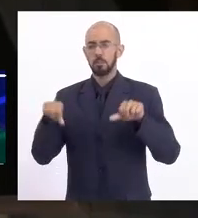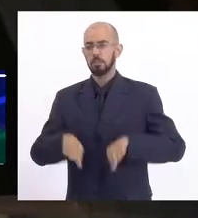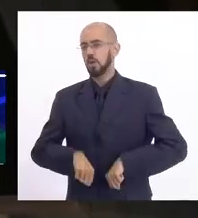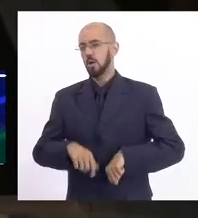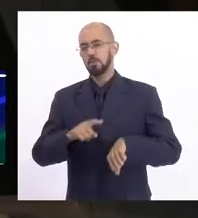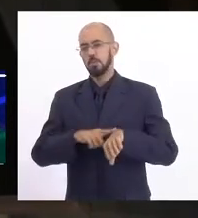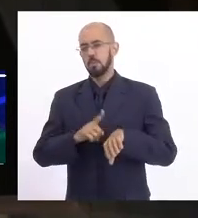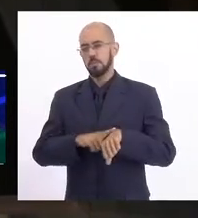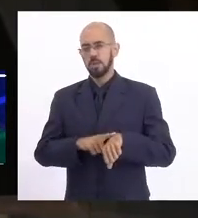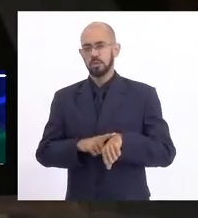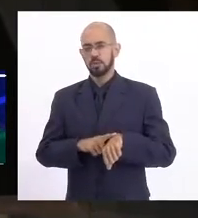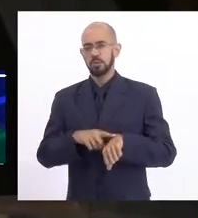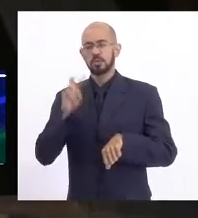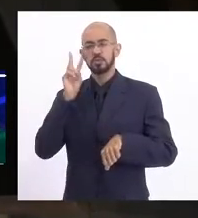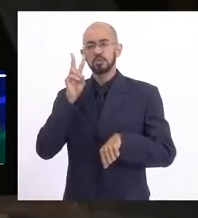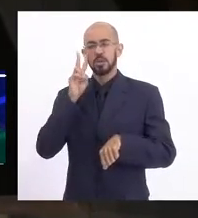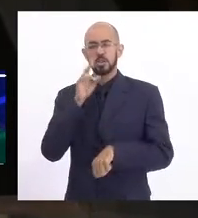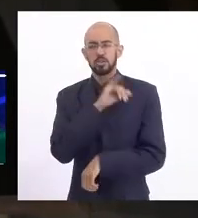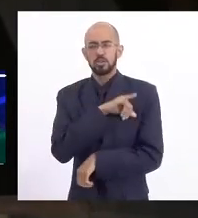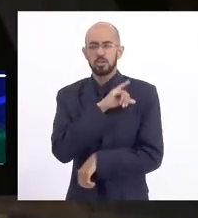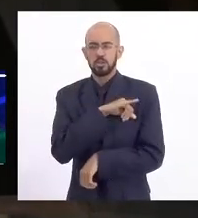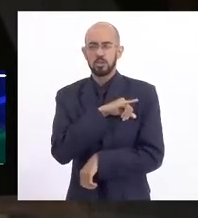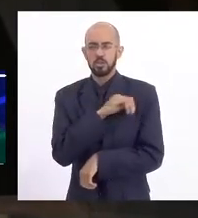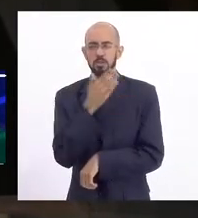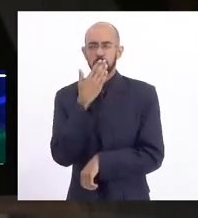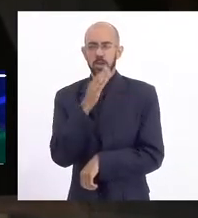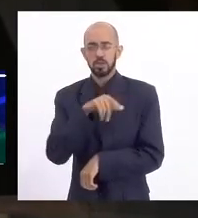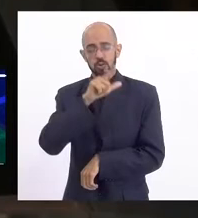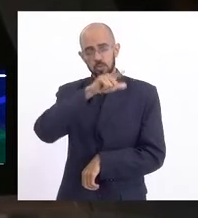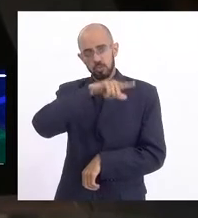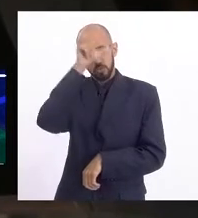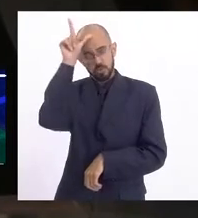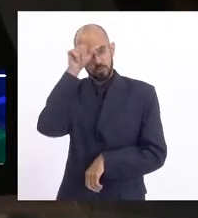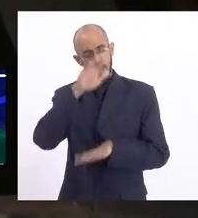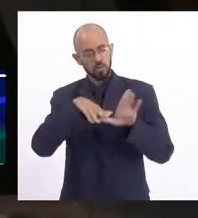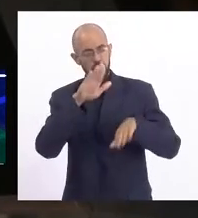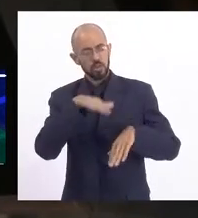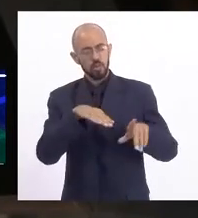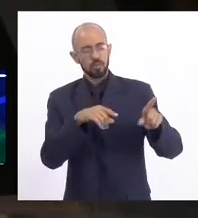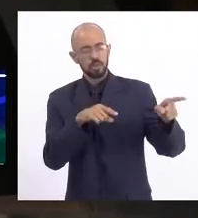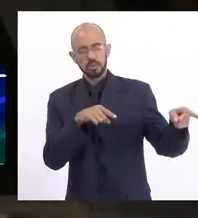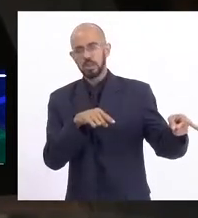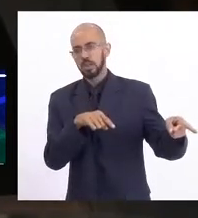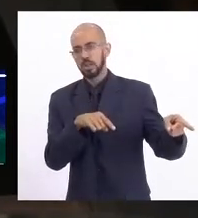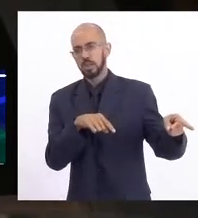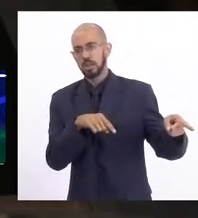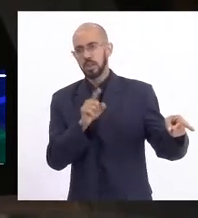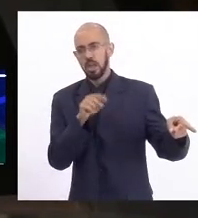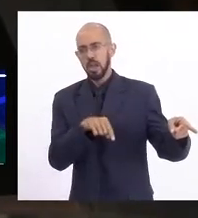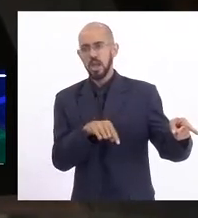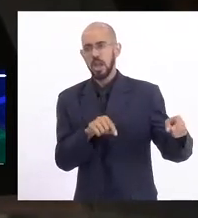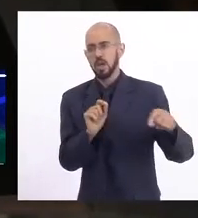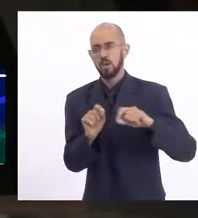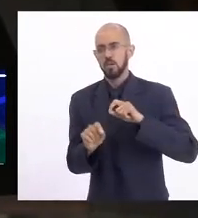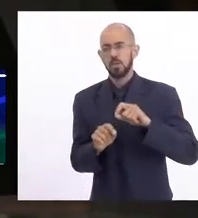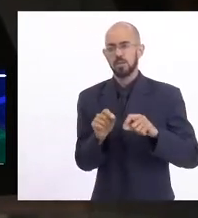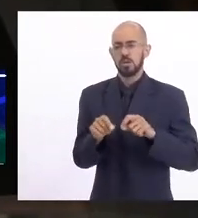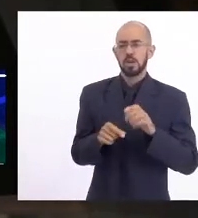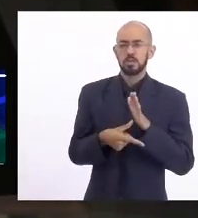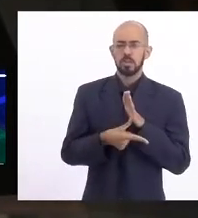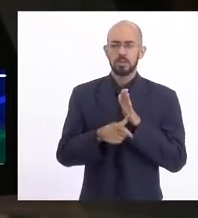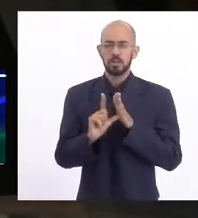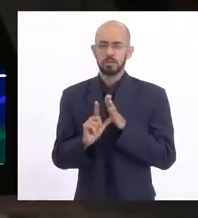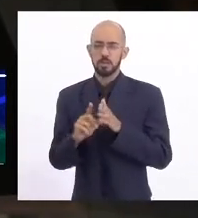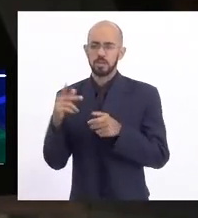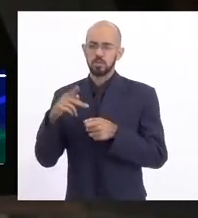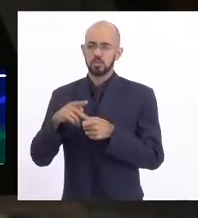atenção do deputado Luiz Paulo, que talvez seja deputado Luiz Paulo. A questão das antecipações do